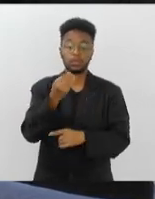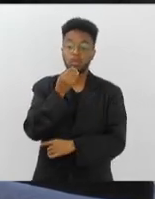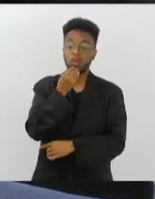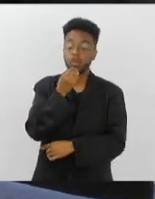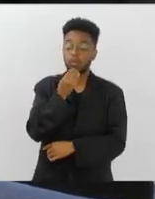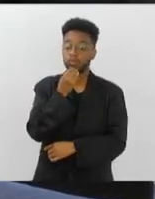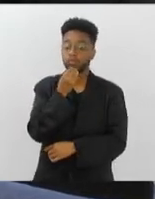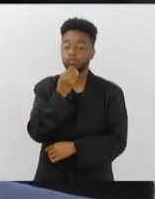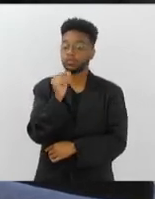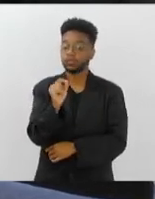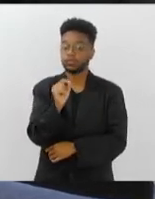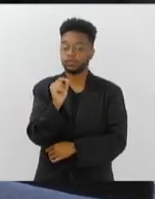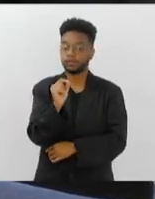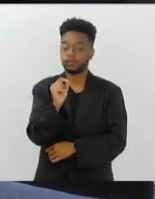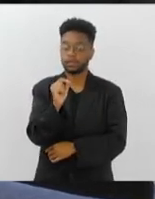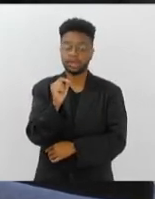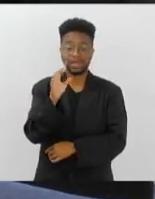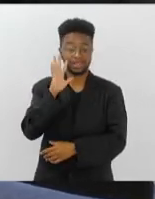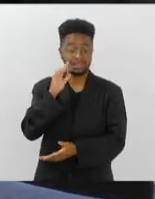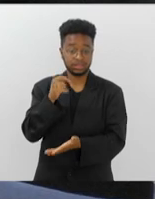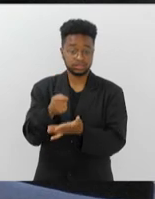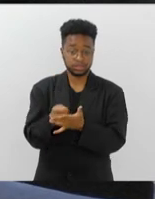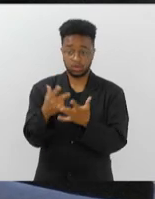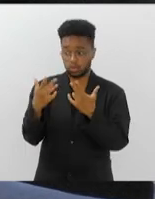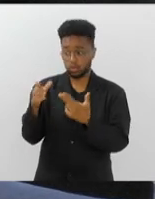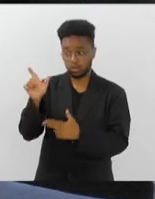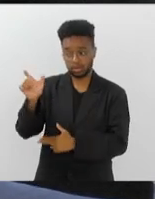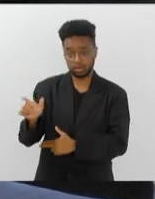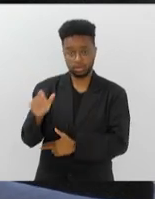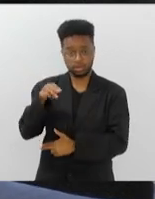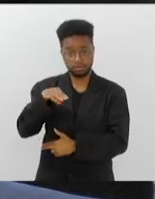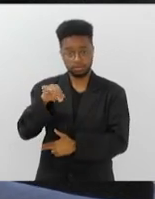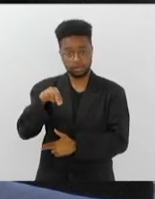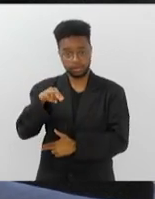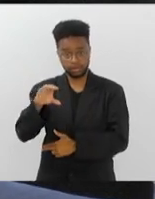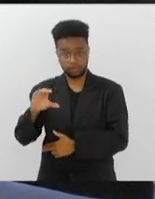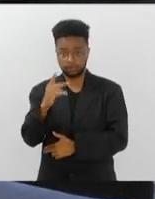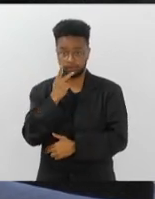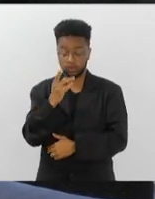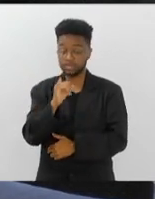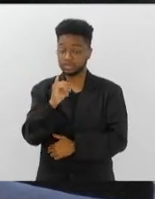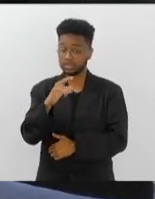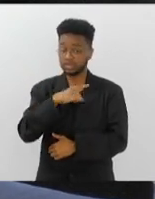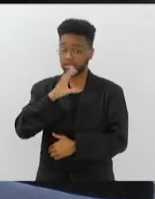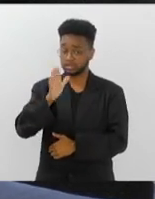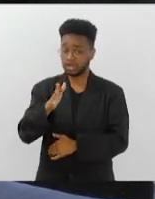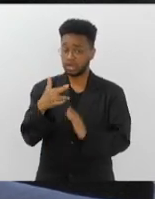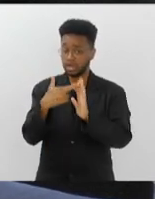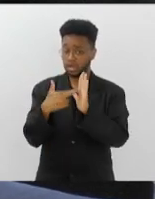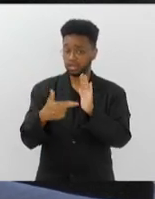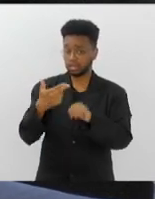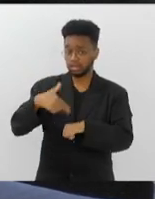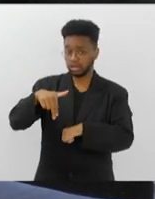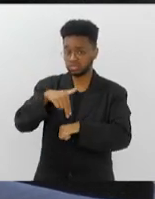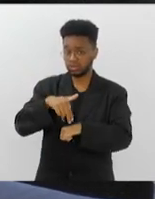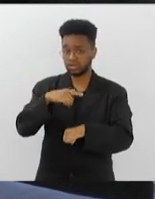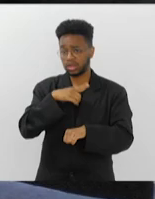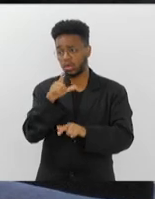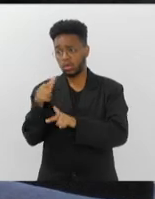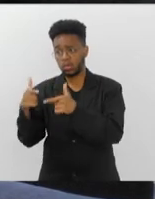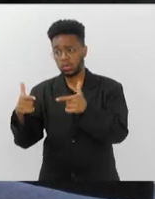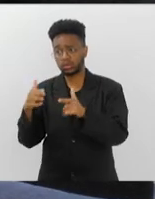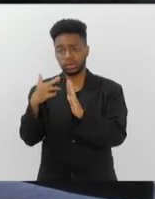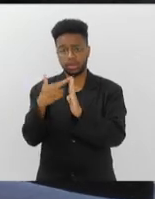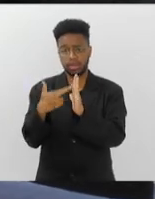por óbvio, esta decisão que o Mink falou, ora, se tem uma regularização nacional e outra local, a regularização